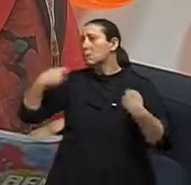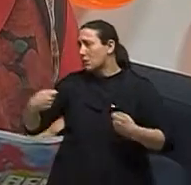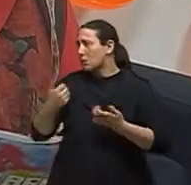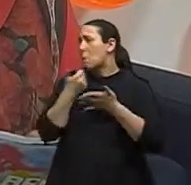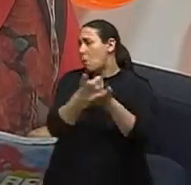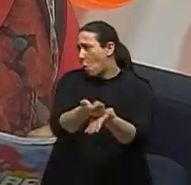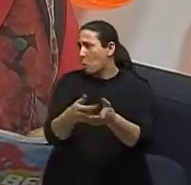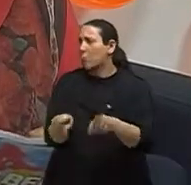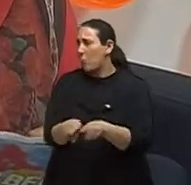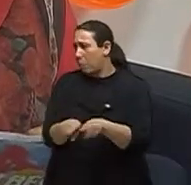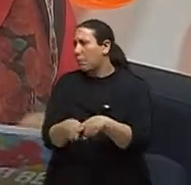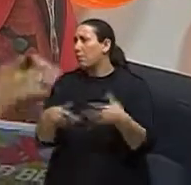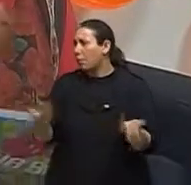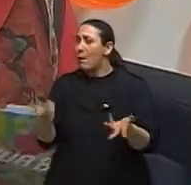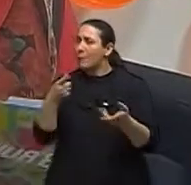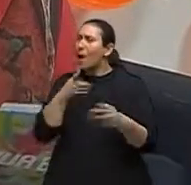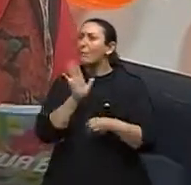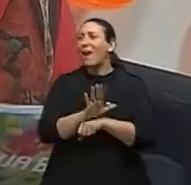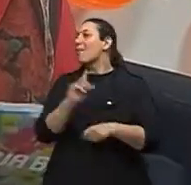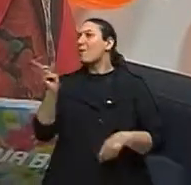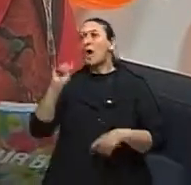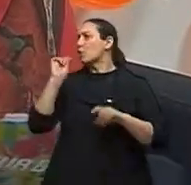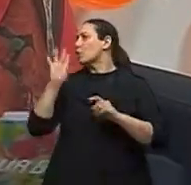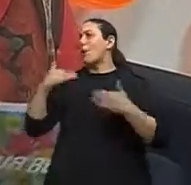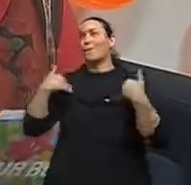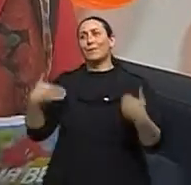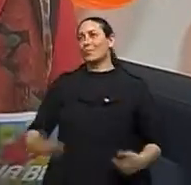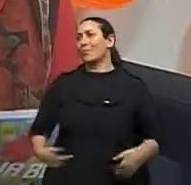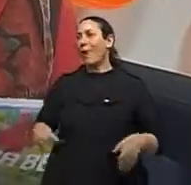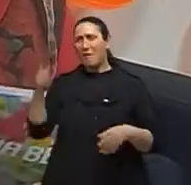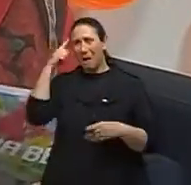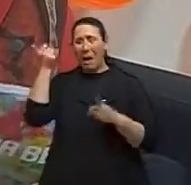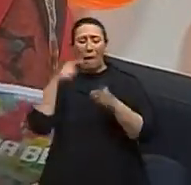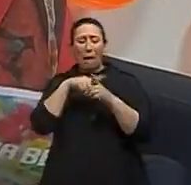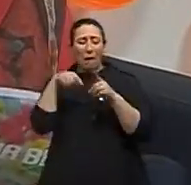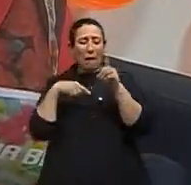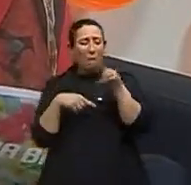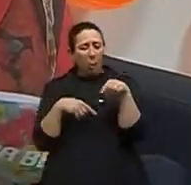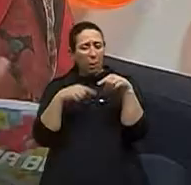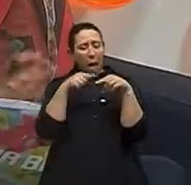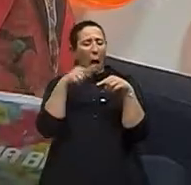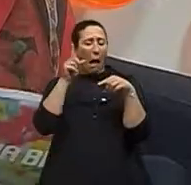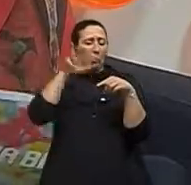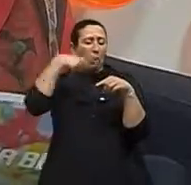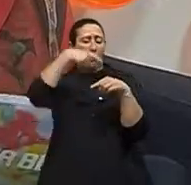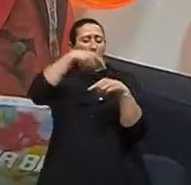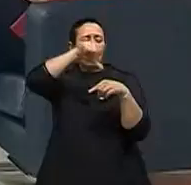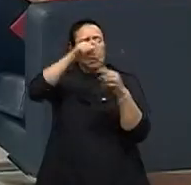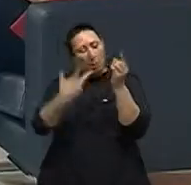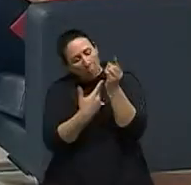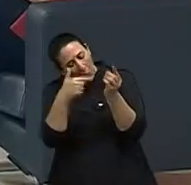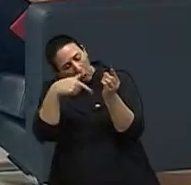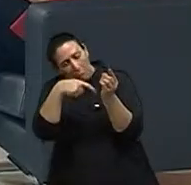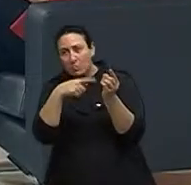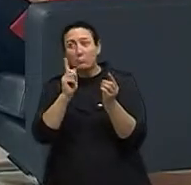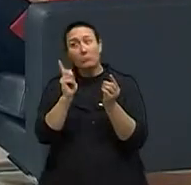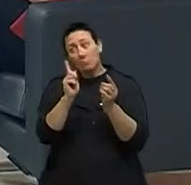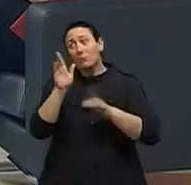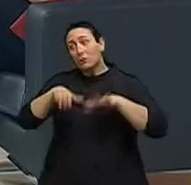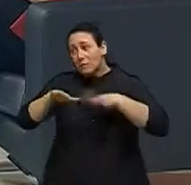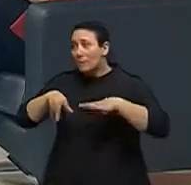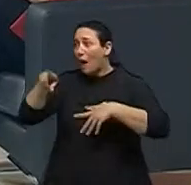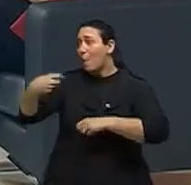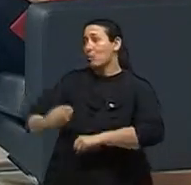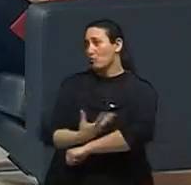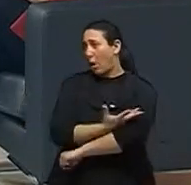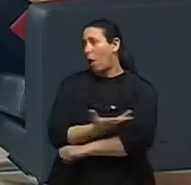né doutor às vezes não é tudo físico uma grande parcela às vezes é do emocional né sim aí o emocional ele é